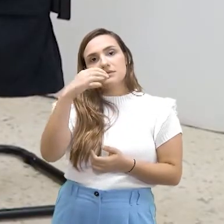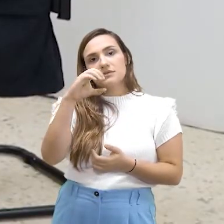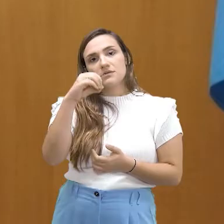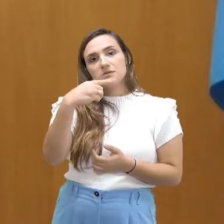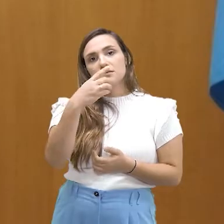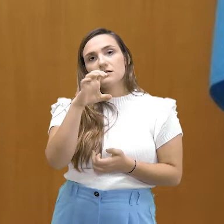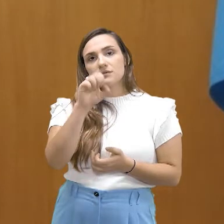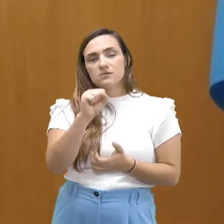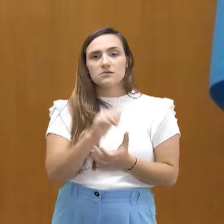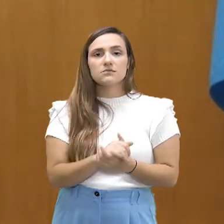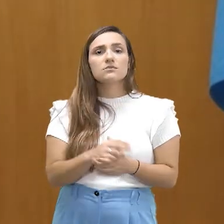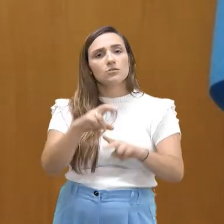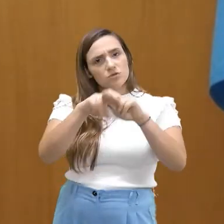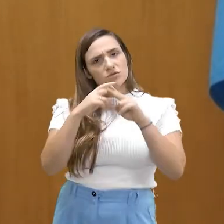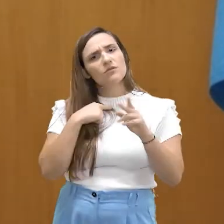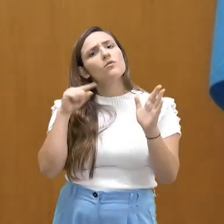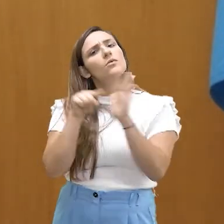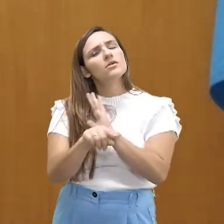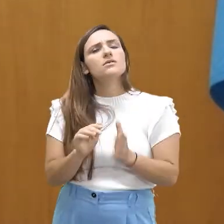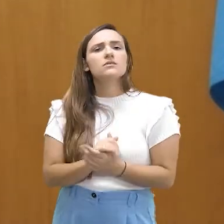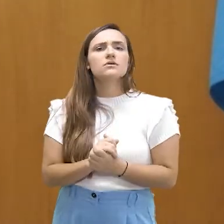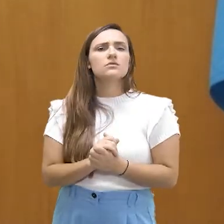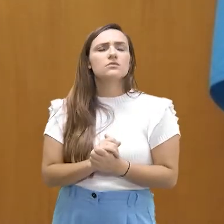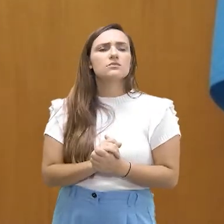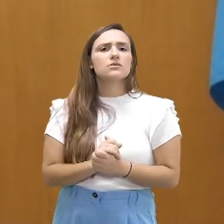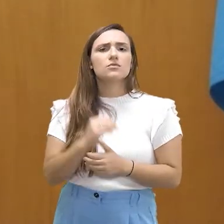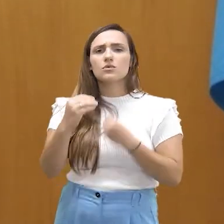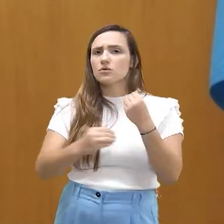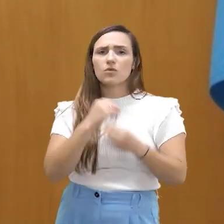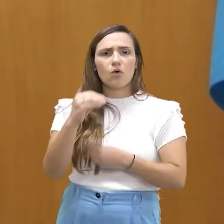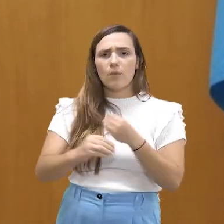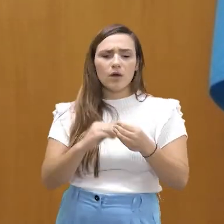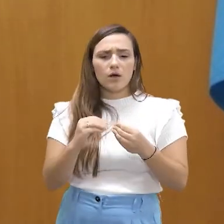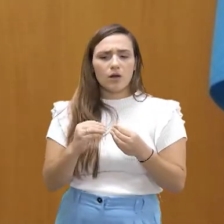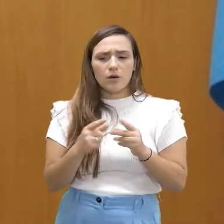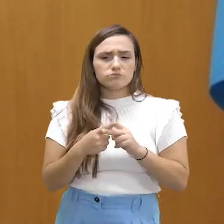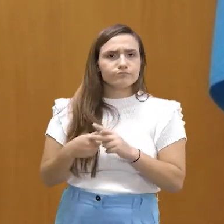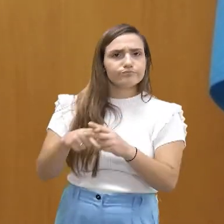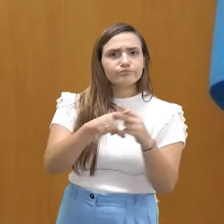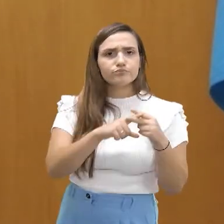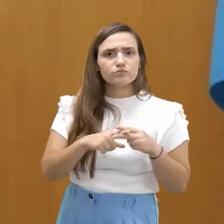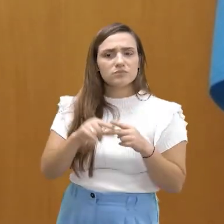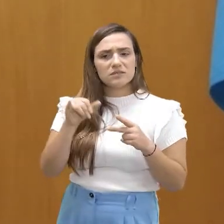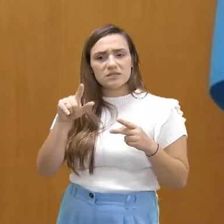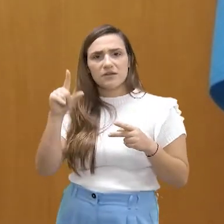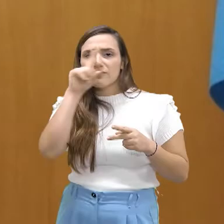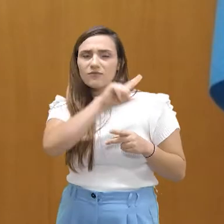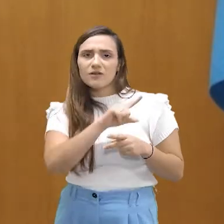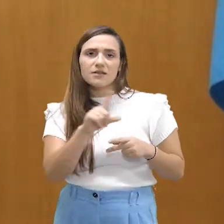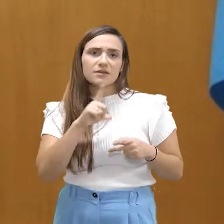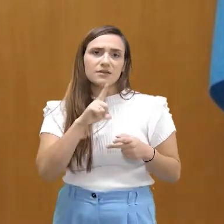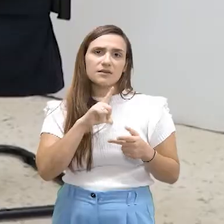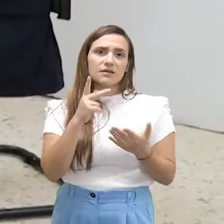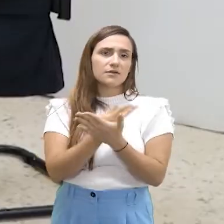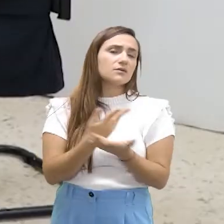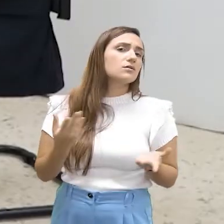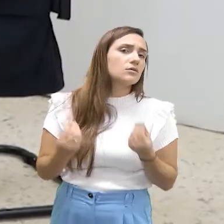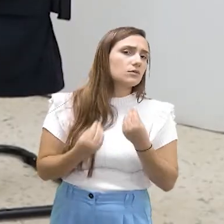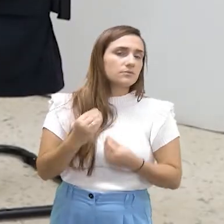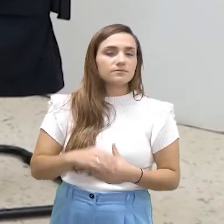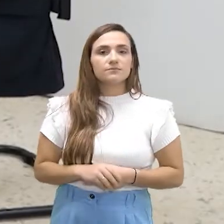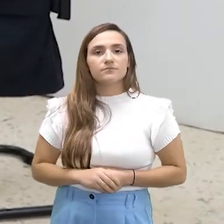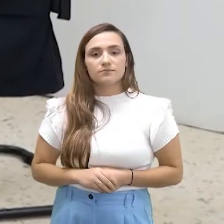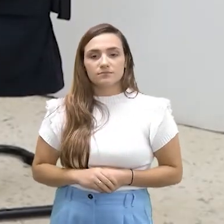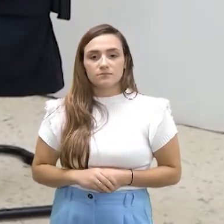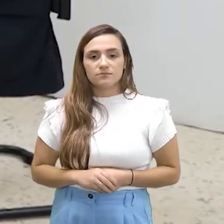isso que a gente ia tratar aqui na próxima pergunta. Como são realizadas as correções, né, nas serventias